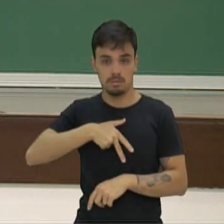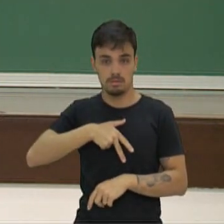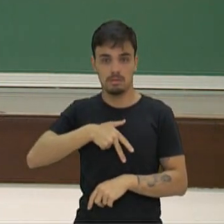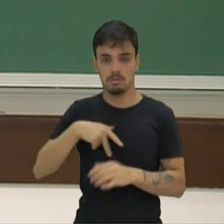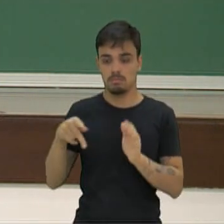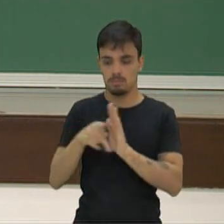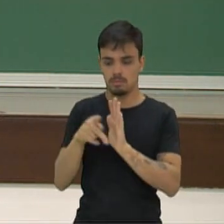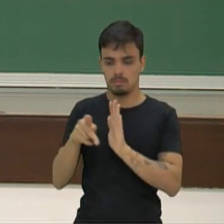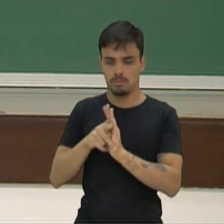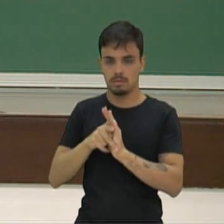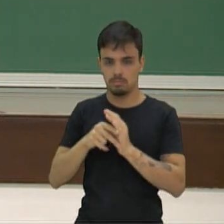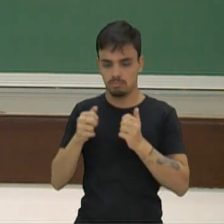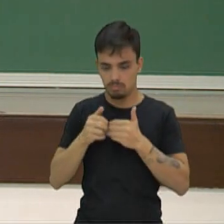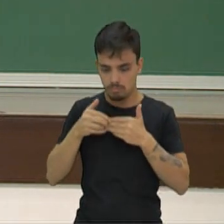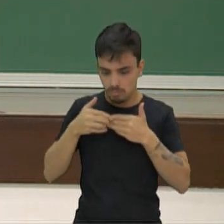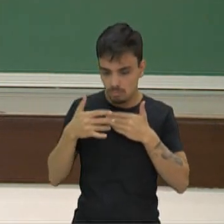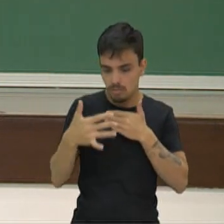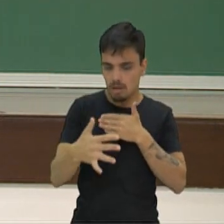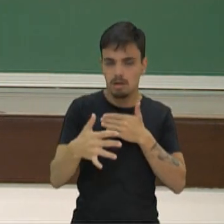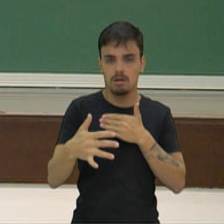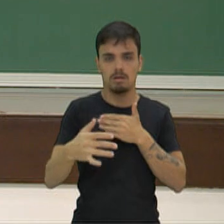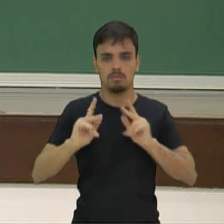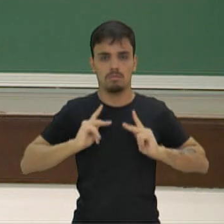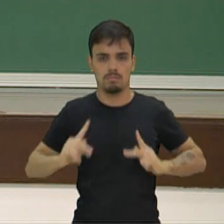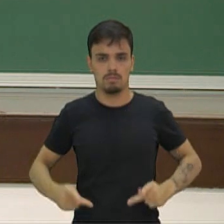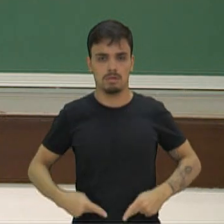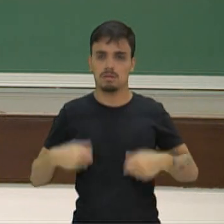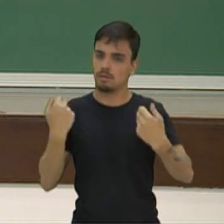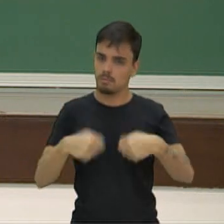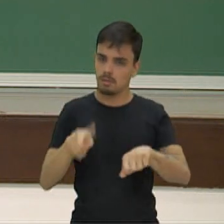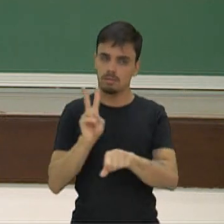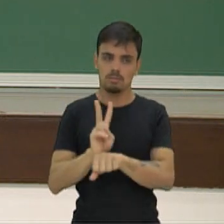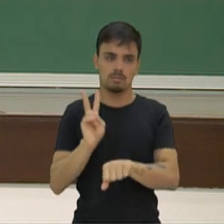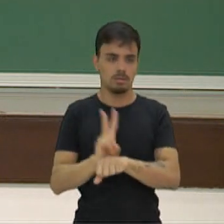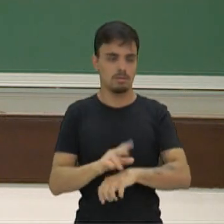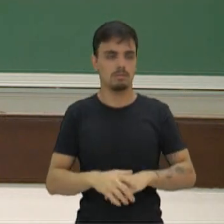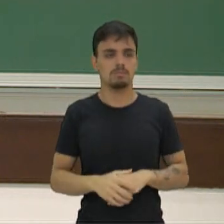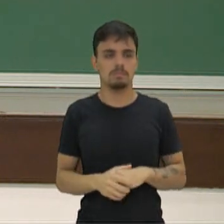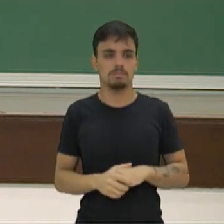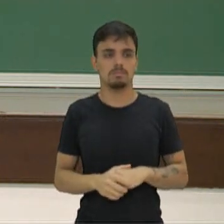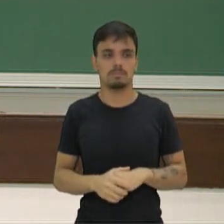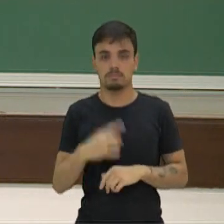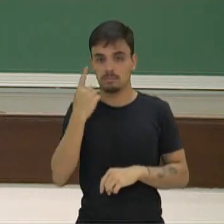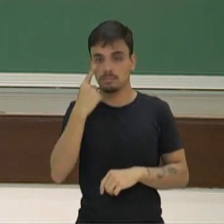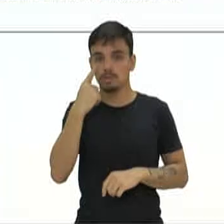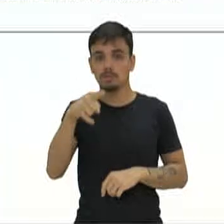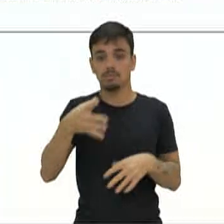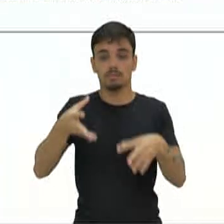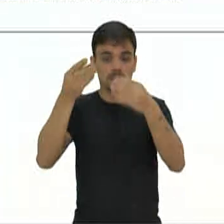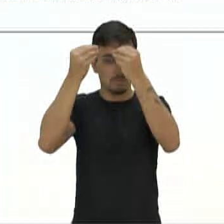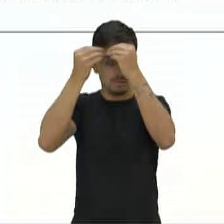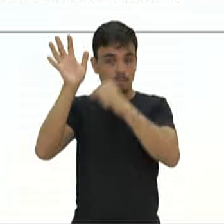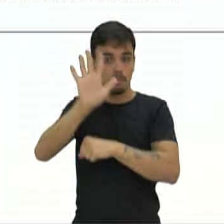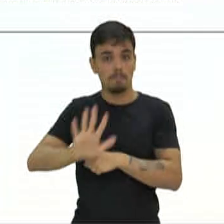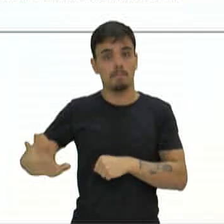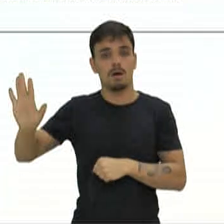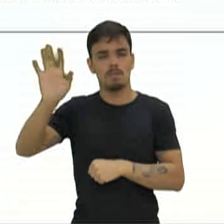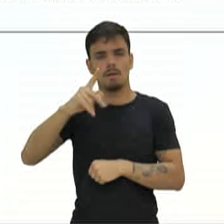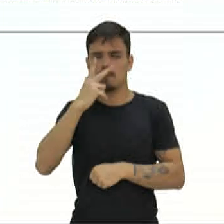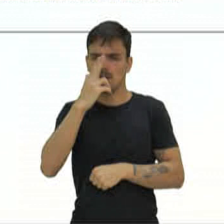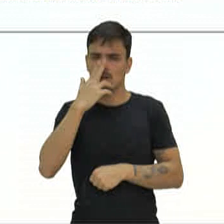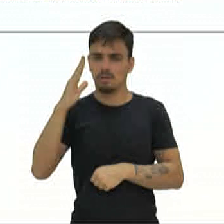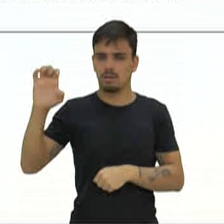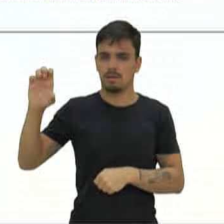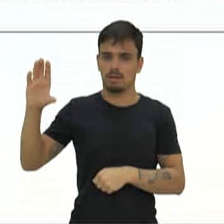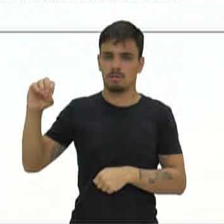ação do ser humano e deve ser preservado. Olha só, você vai decorar este mapa aqui, ó, parece uma